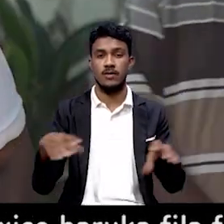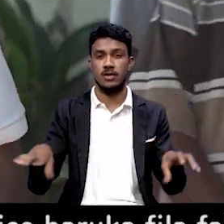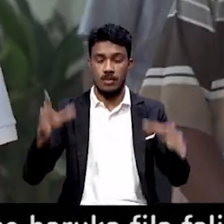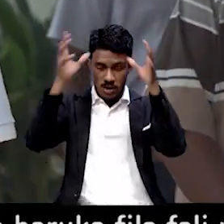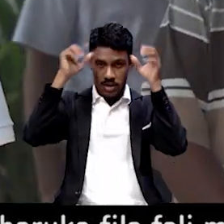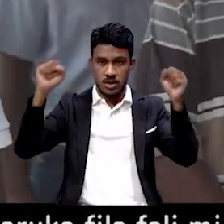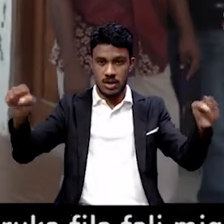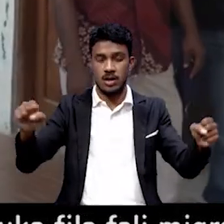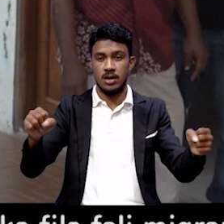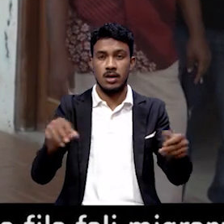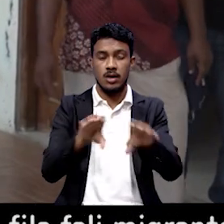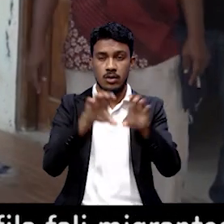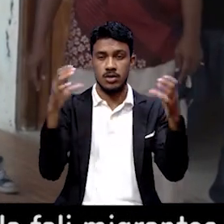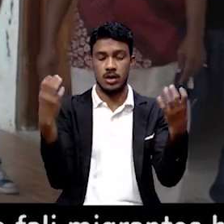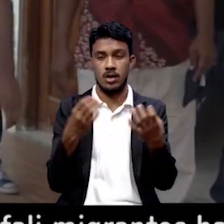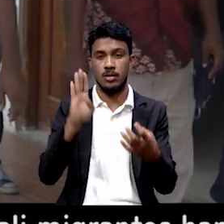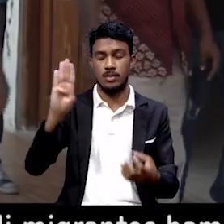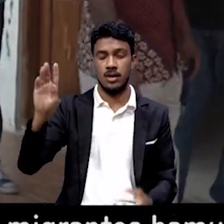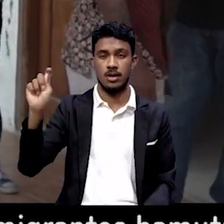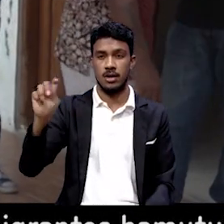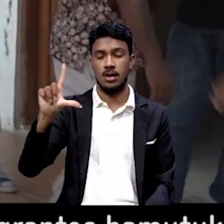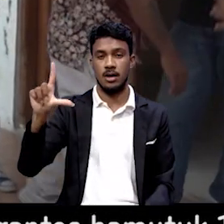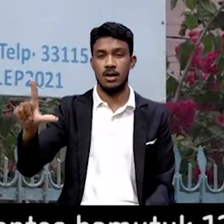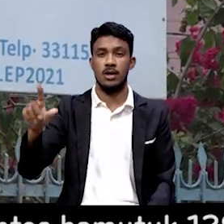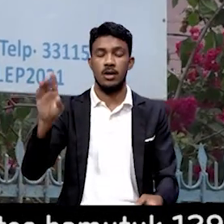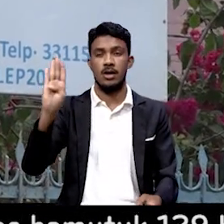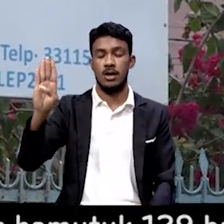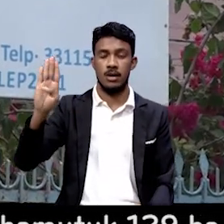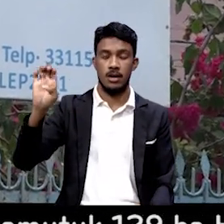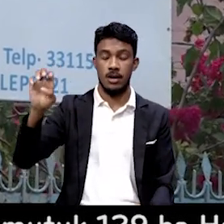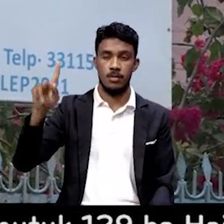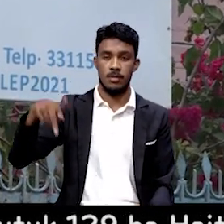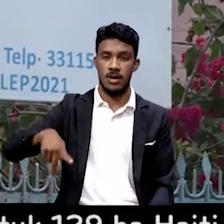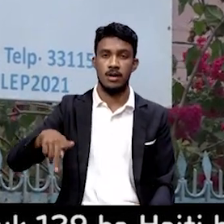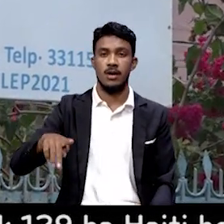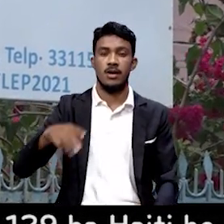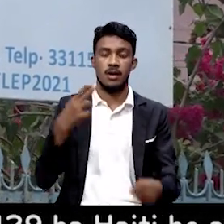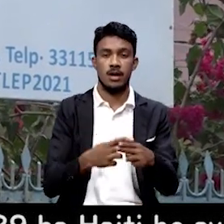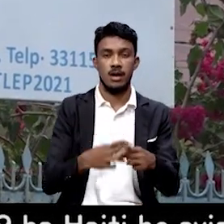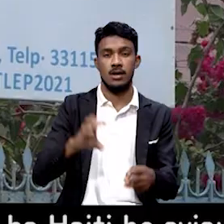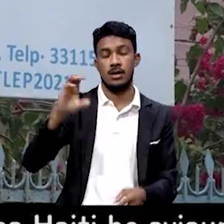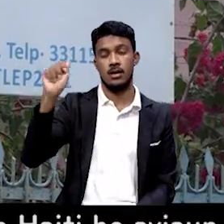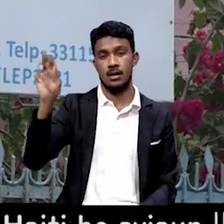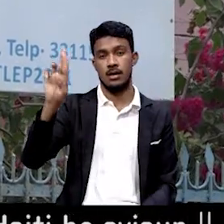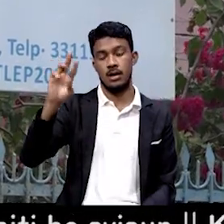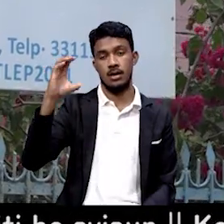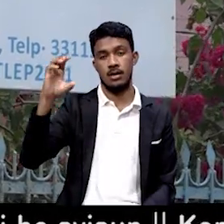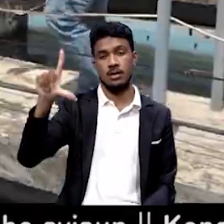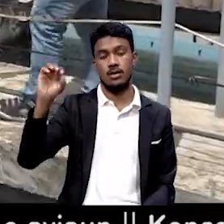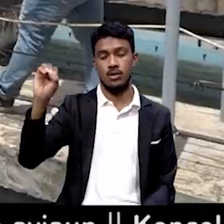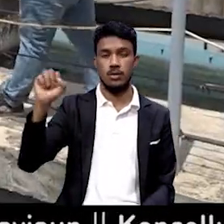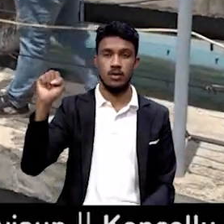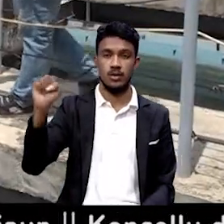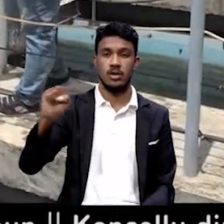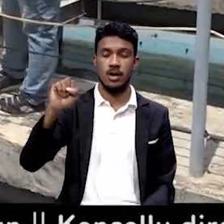de Administração BTL-EP, Carlos Peloi Hateten, BTL-EP lá ia problema com o funcionário